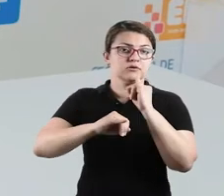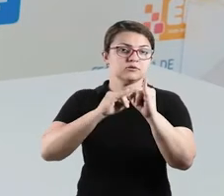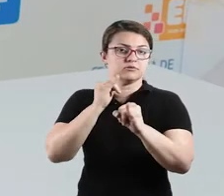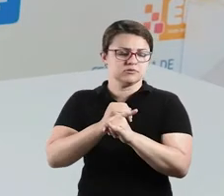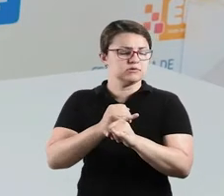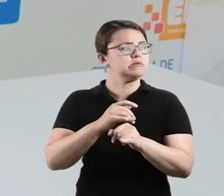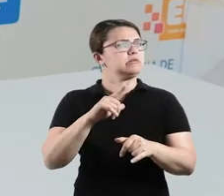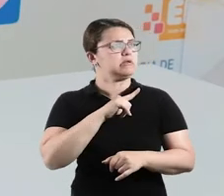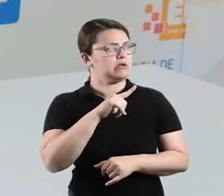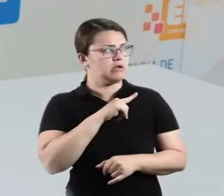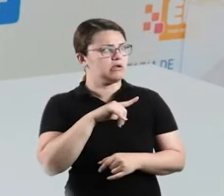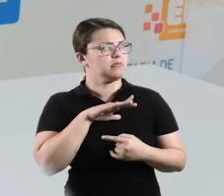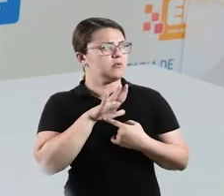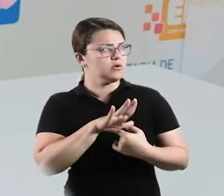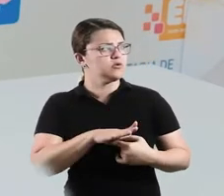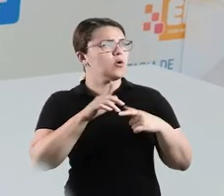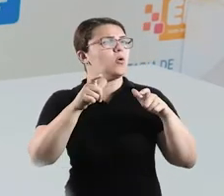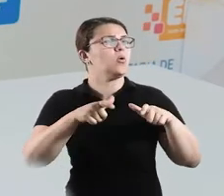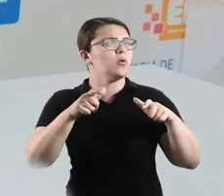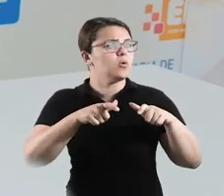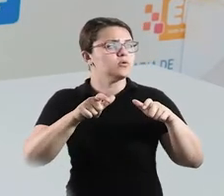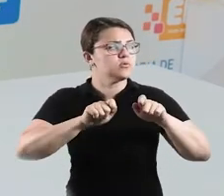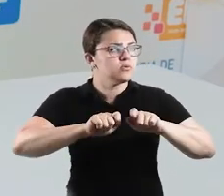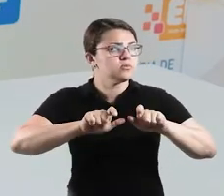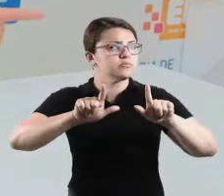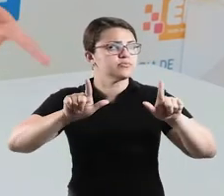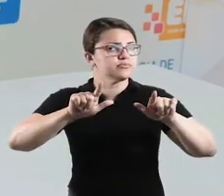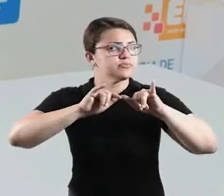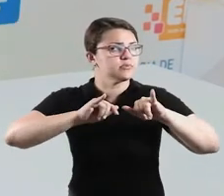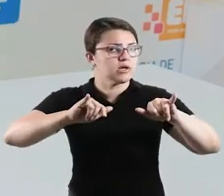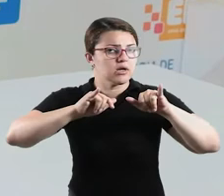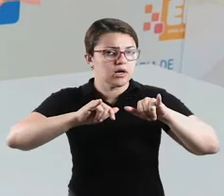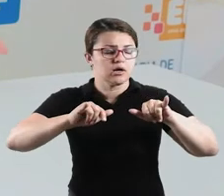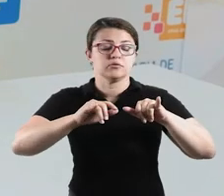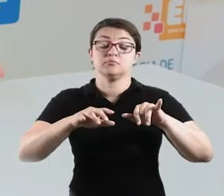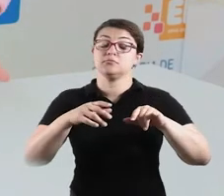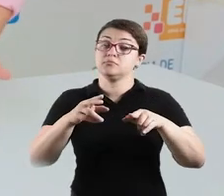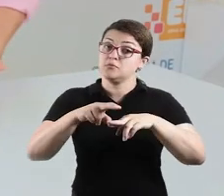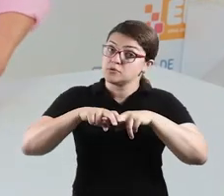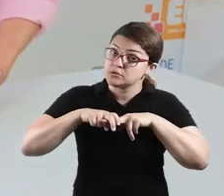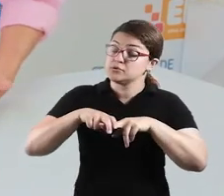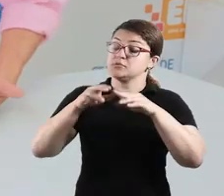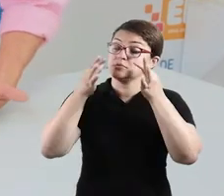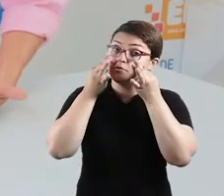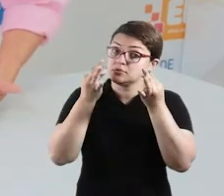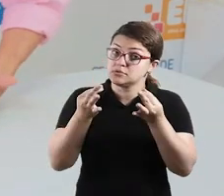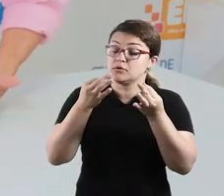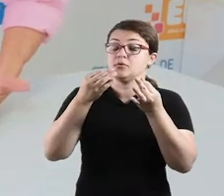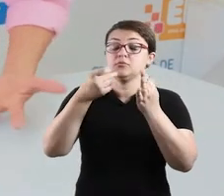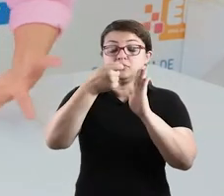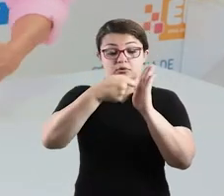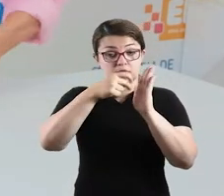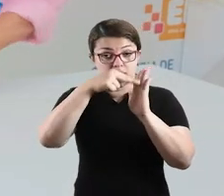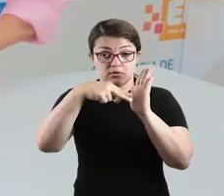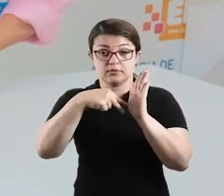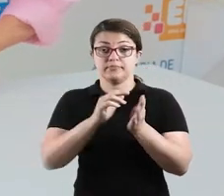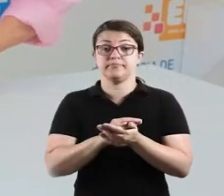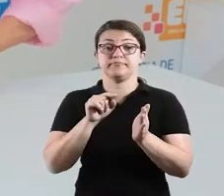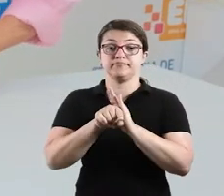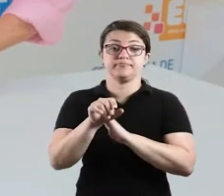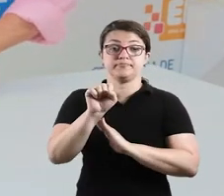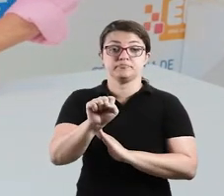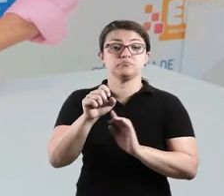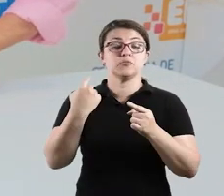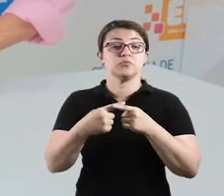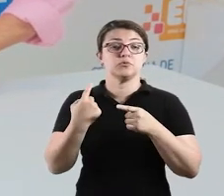notícia tem dizendo de onde foi tirado, por isso que você precisa ler com muita atenção, tá? Questão